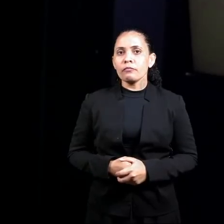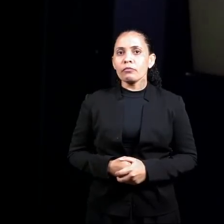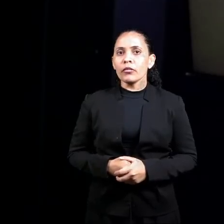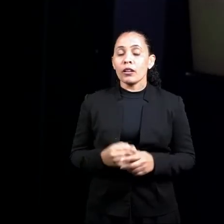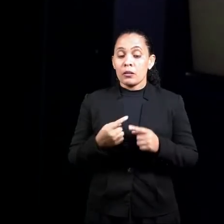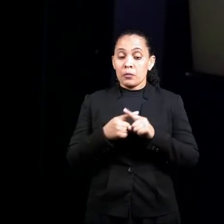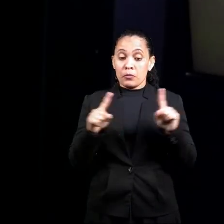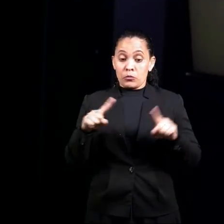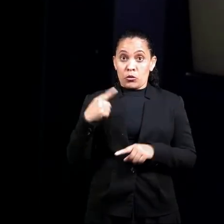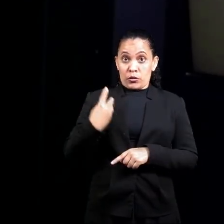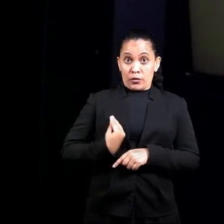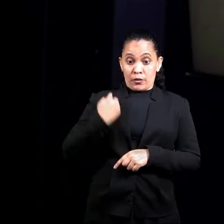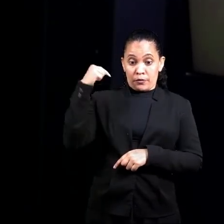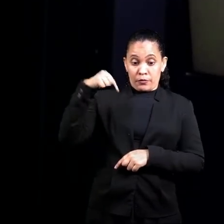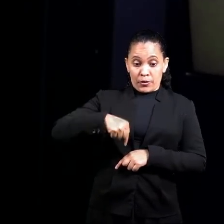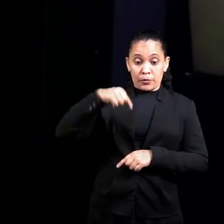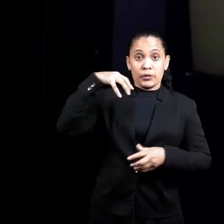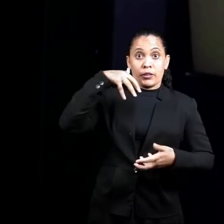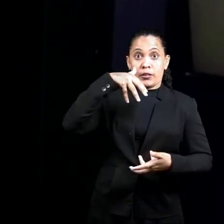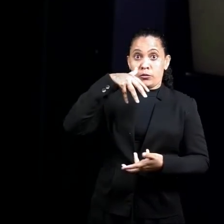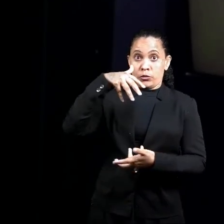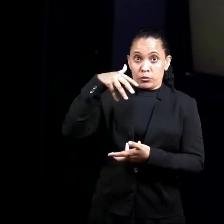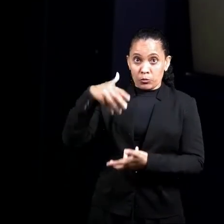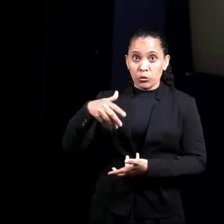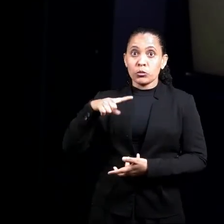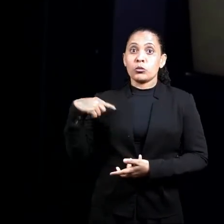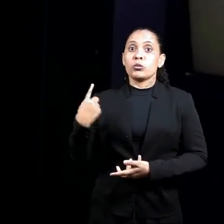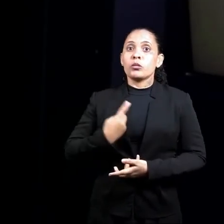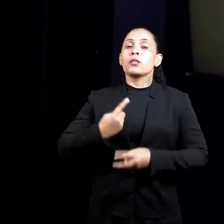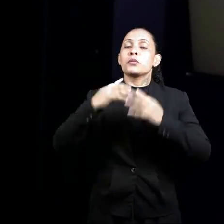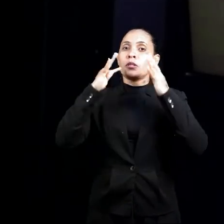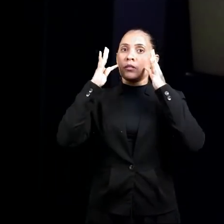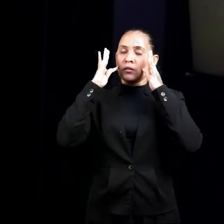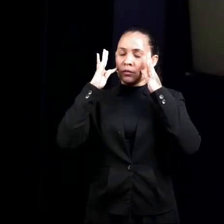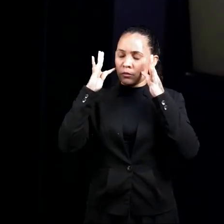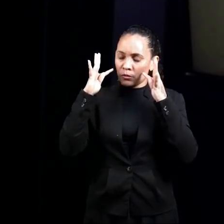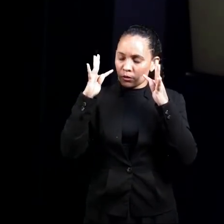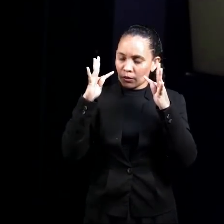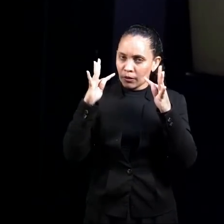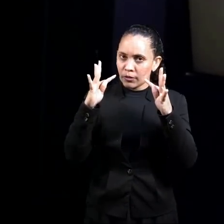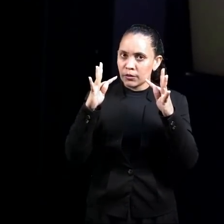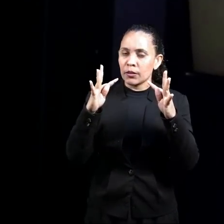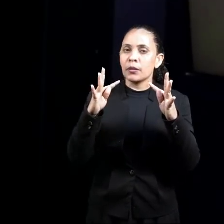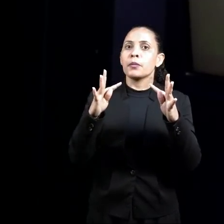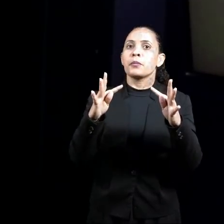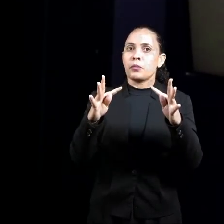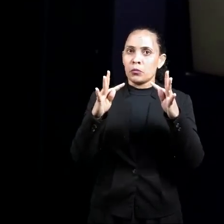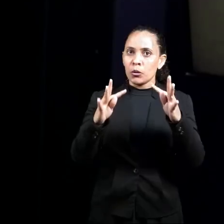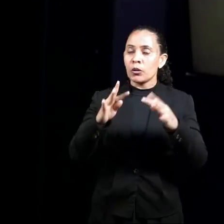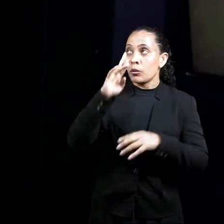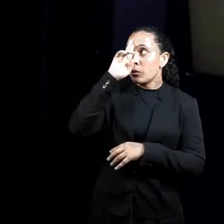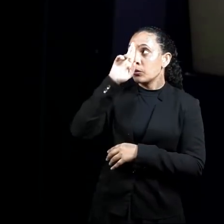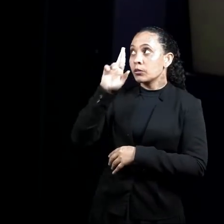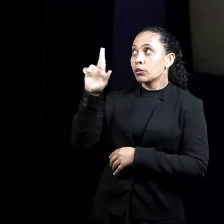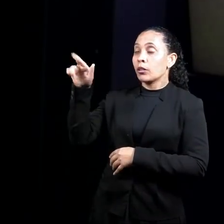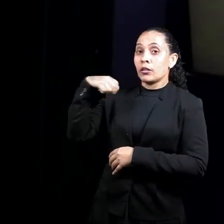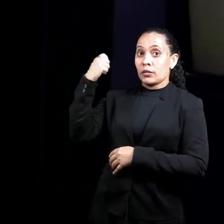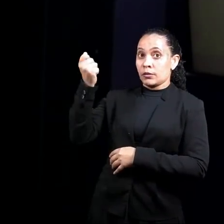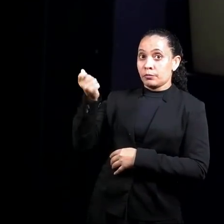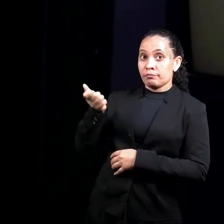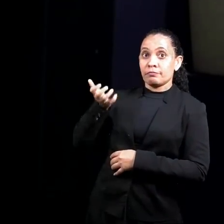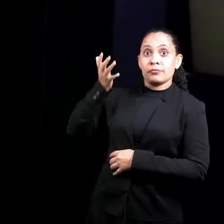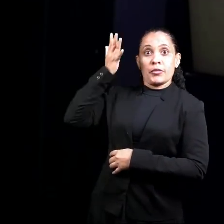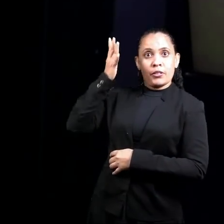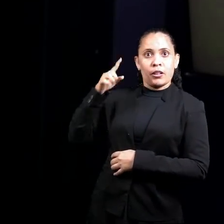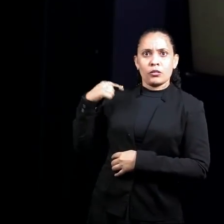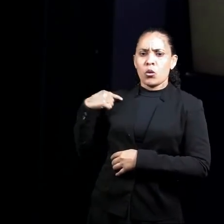E mesmo no mundo, você tem como viver, dar o testemunho, né? A luz do seu brilhar, não é isso? No seu local